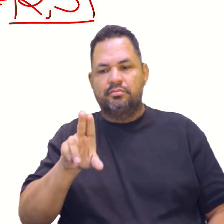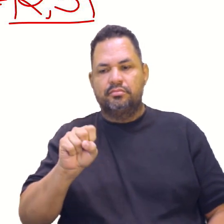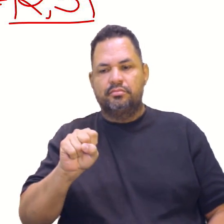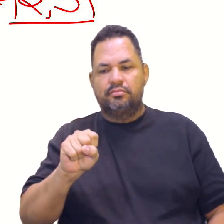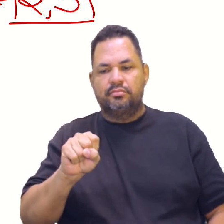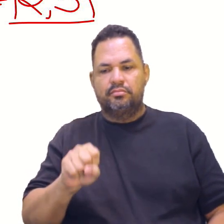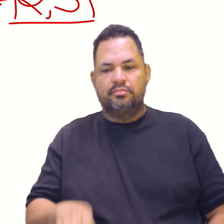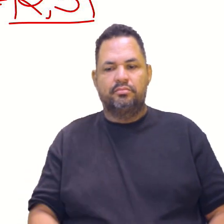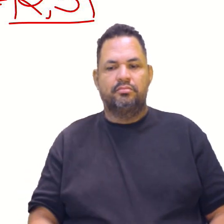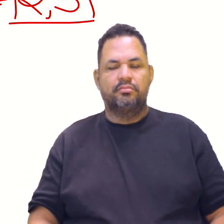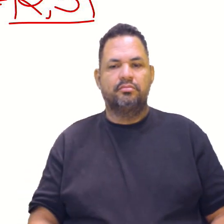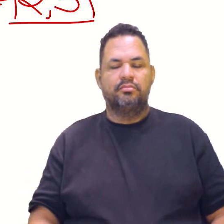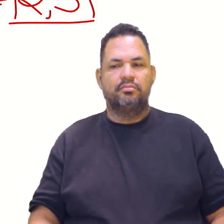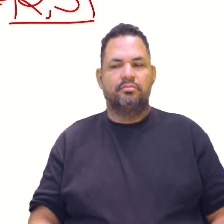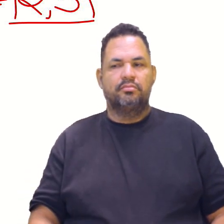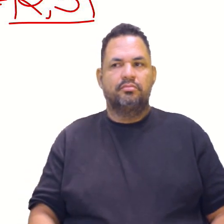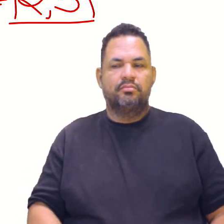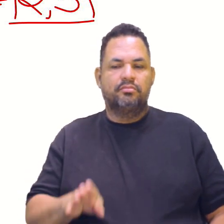Belezura?